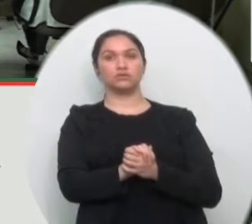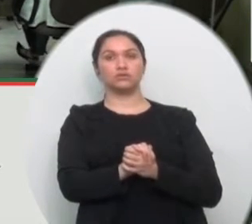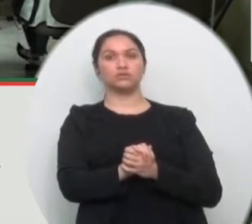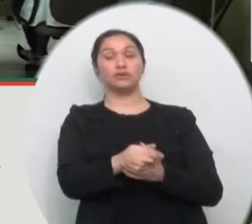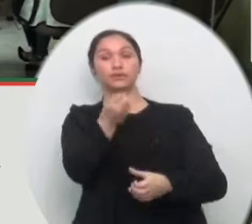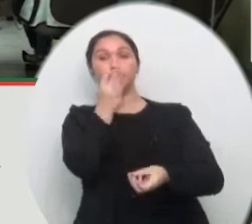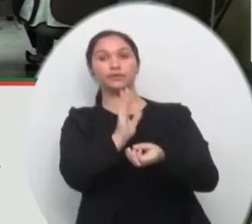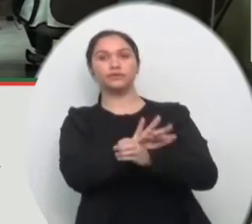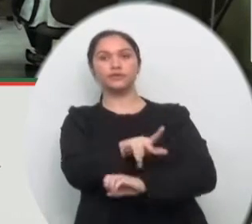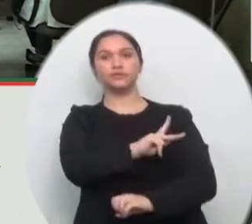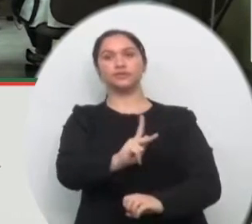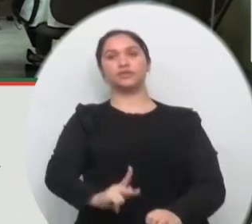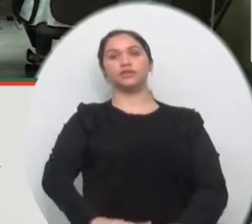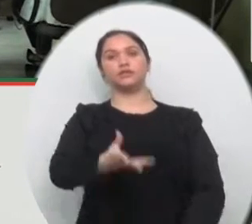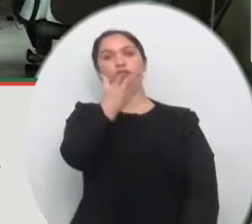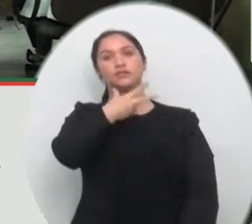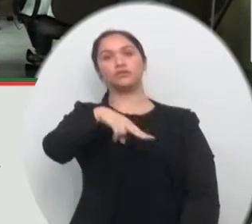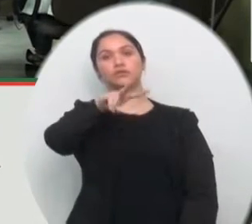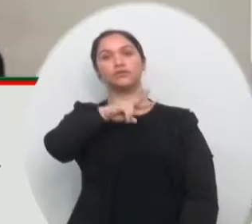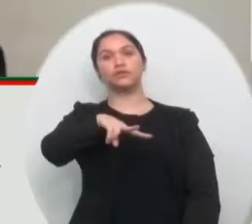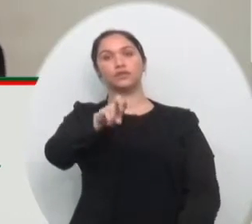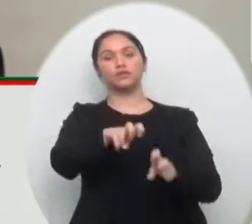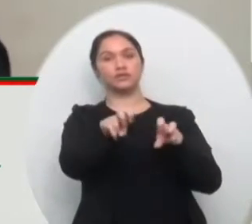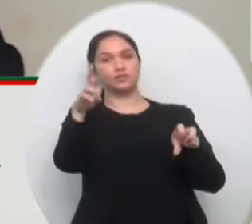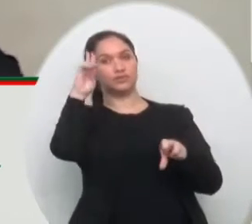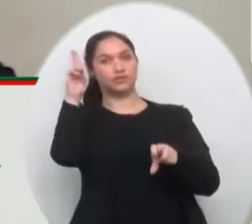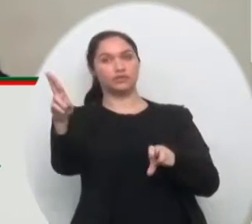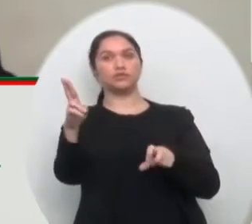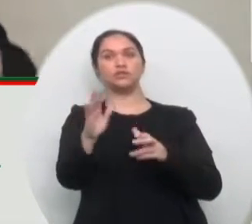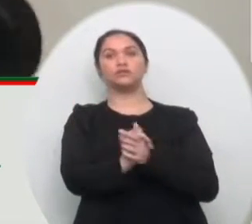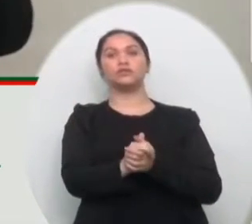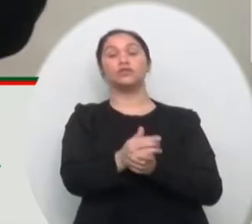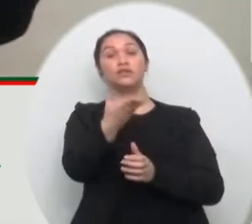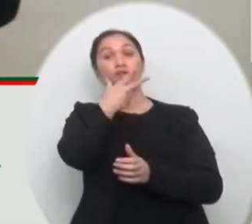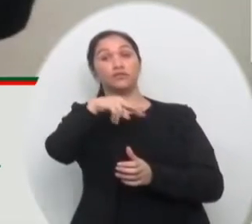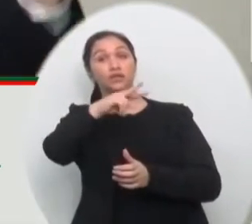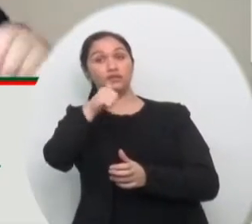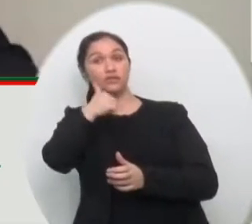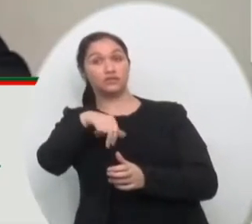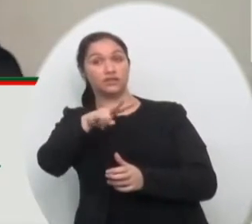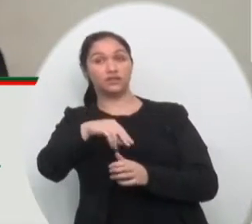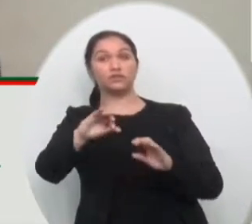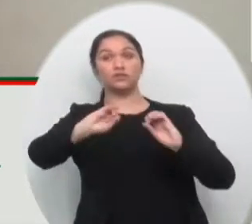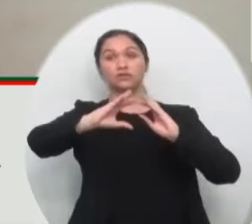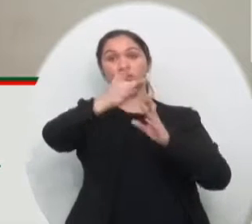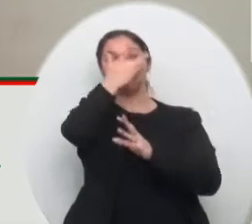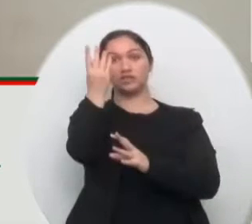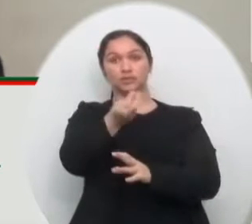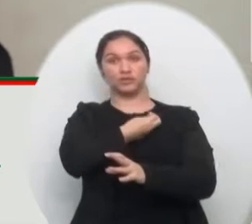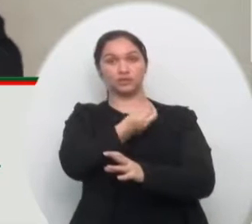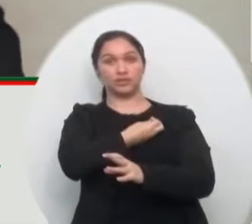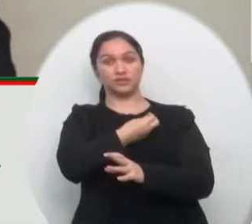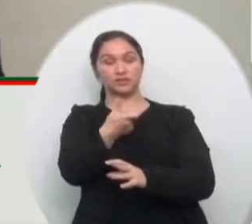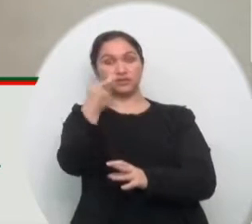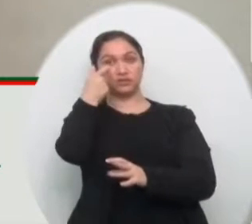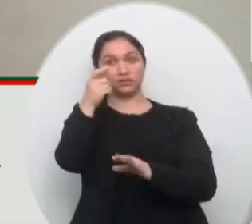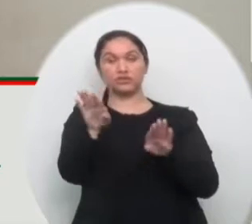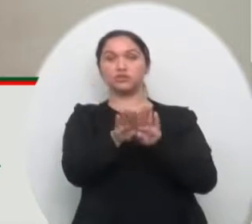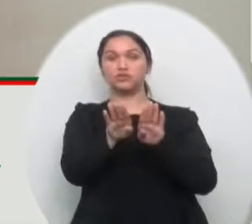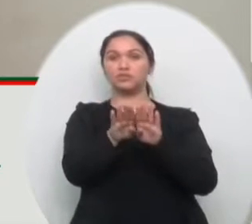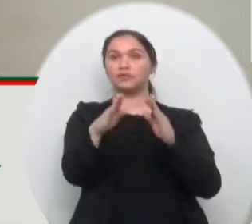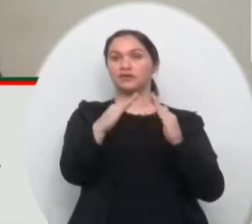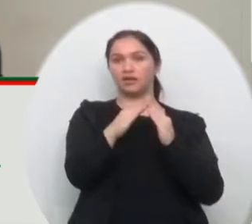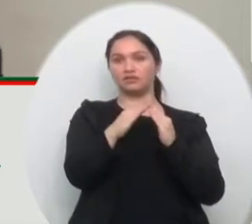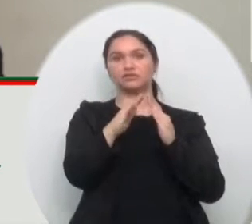Boa noite, presidente, vereador, membro da mesa, vereadores, vereadoras e público que também nos acompanha aqui e em casa via